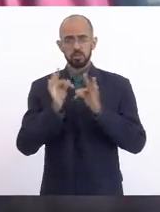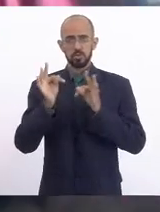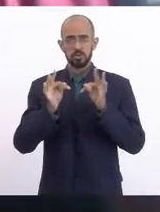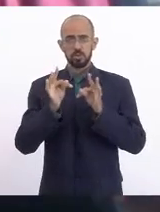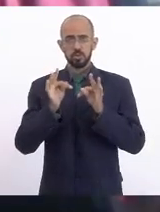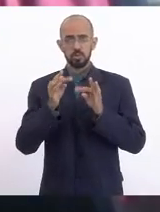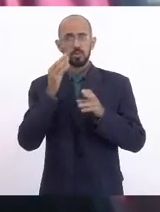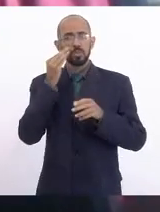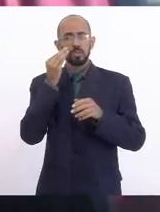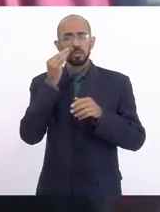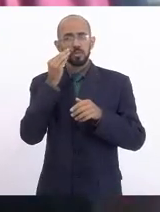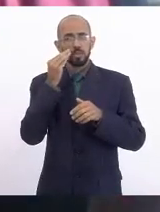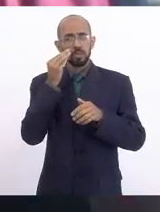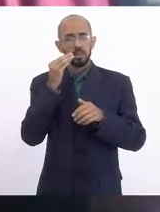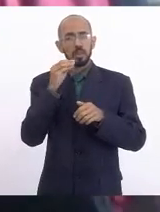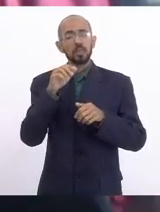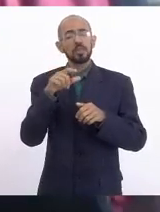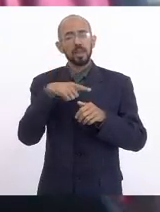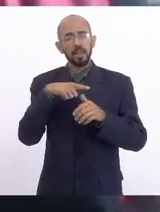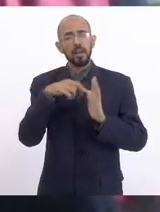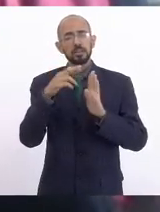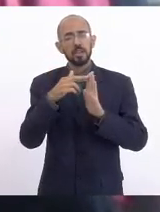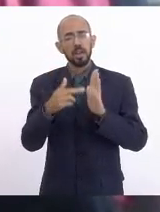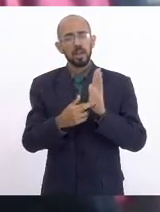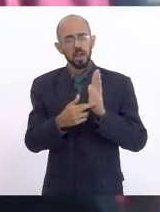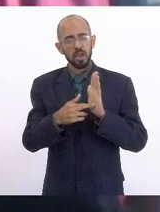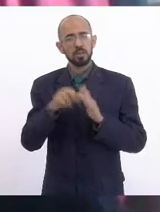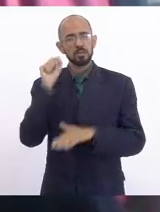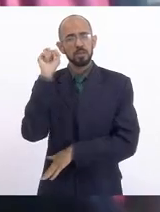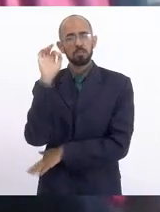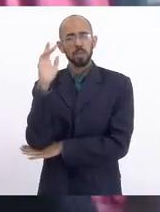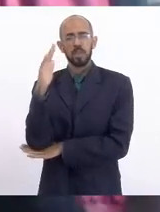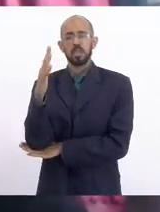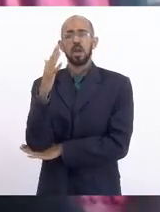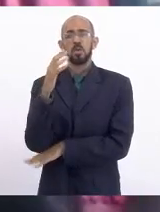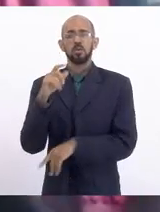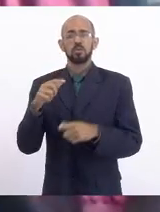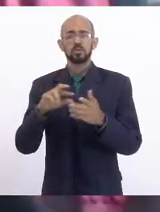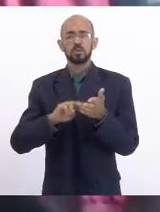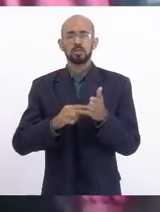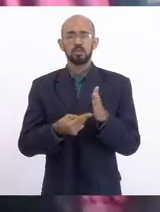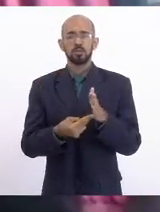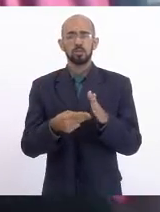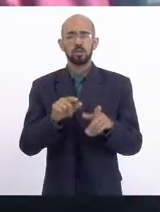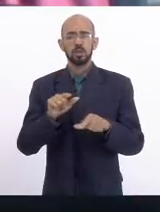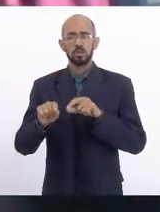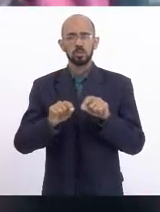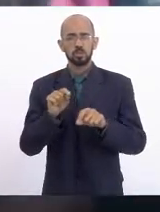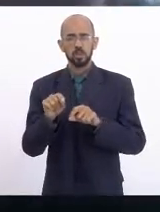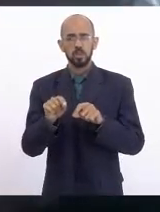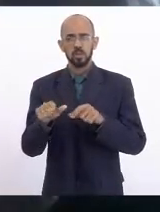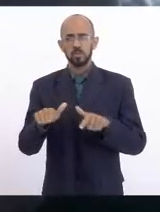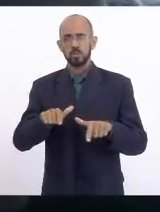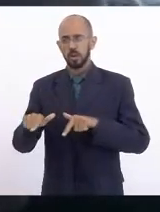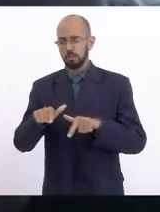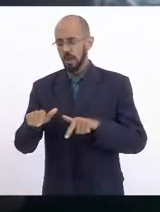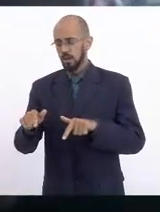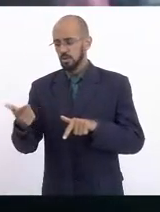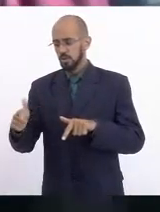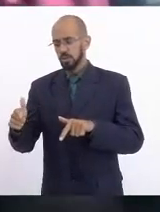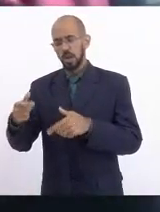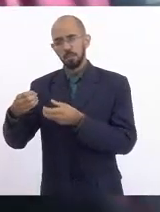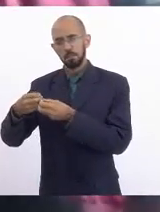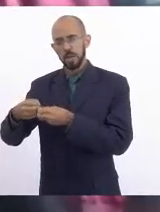tem os condicionantes ambientais condicionante ambiental significa que uma atividade não prejudique outra